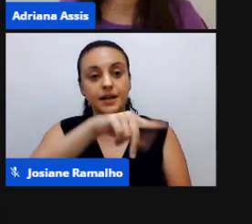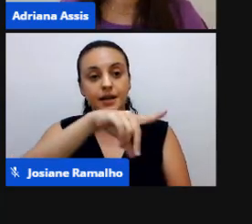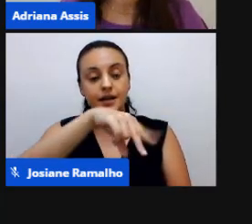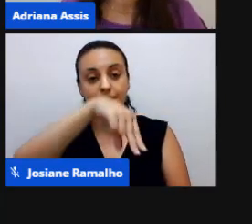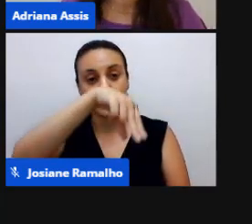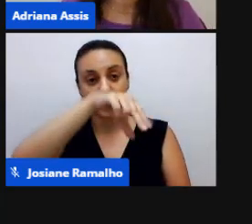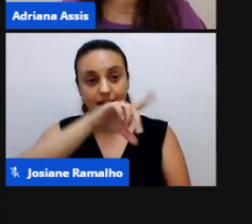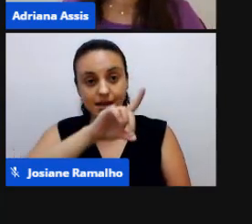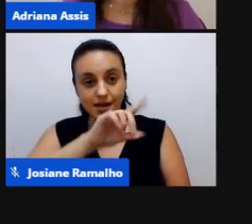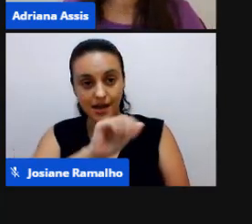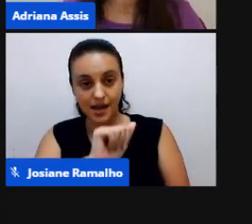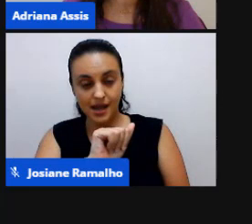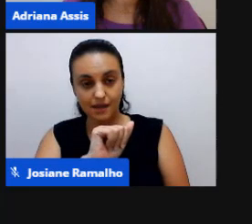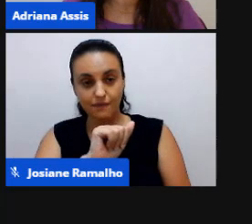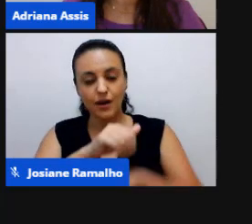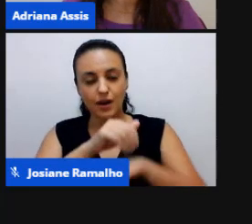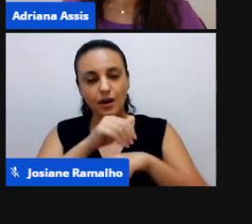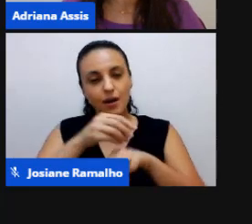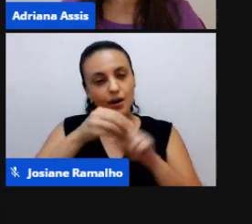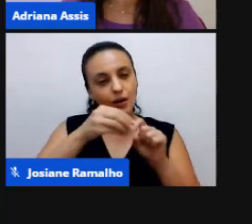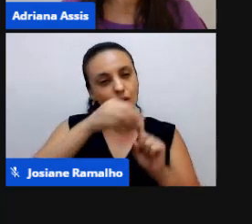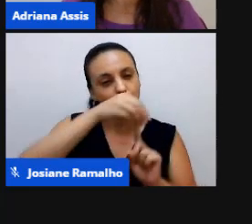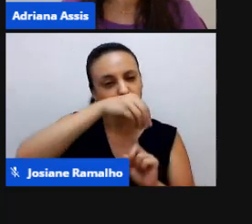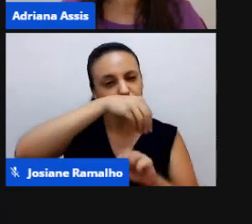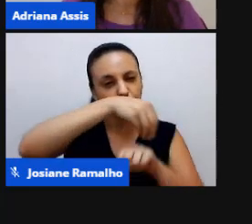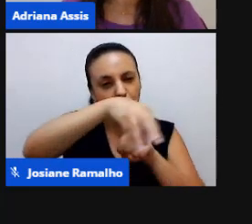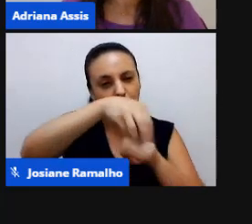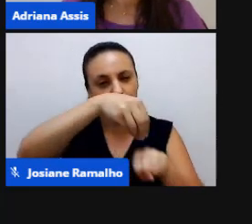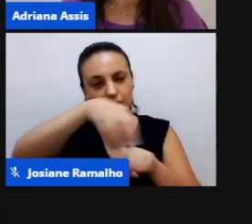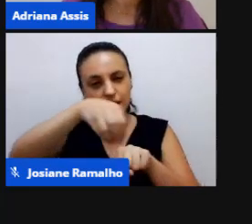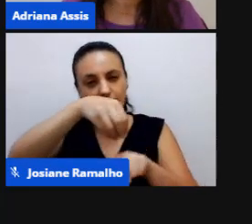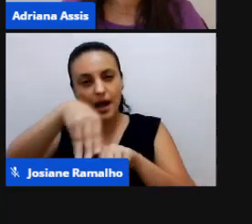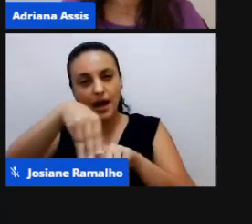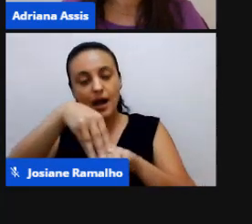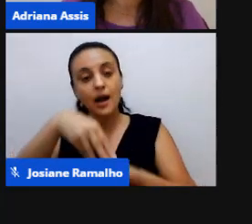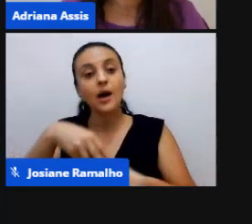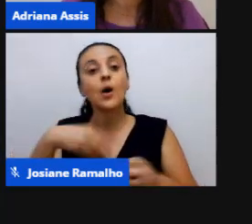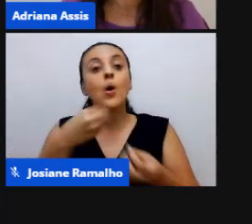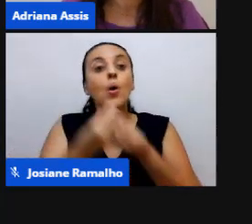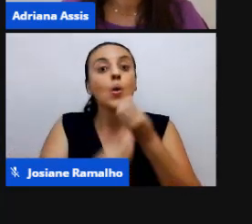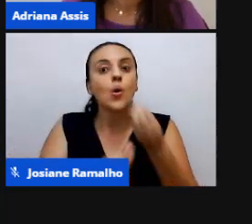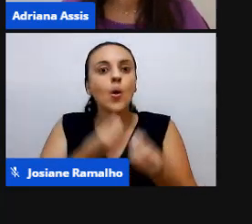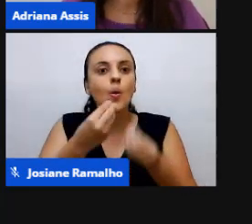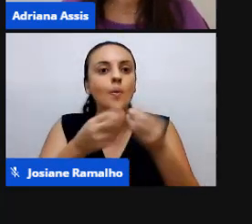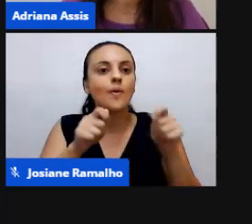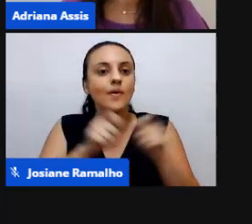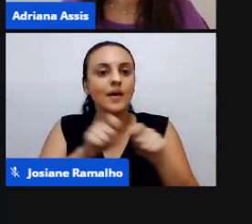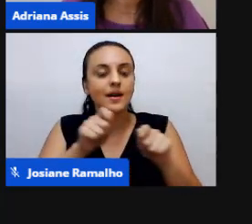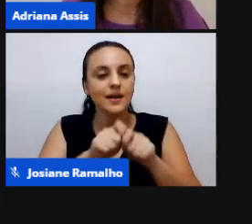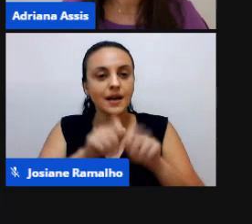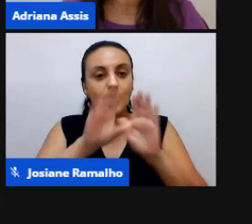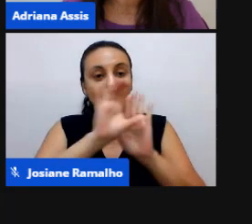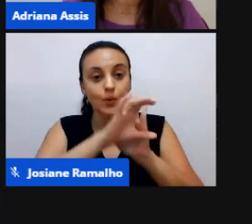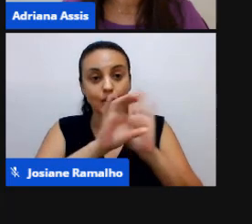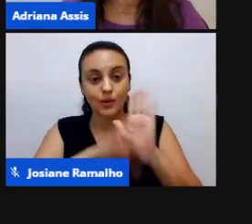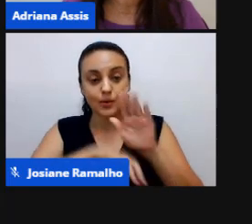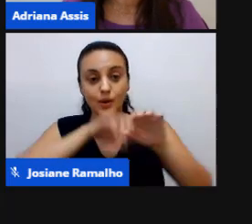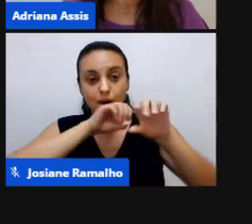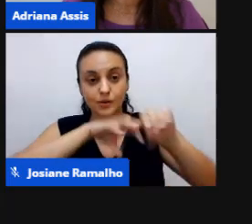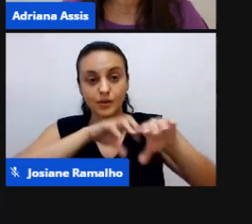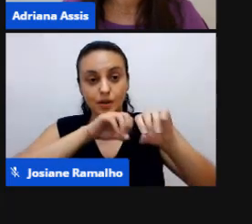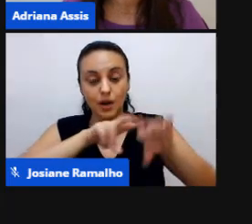seus conhecimentos sobre como criar conteúdo educacional pelo Canva, que é uma